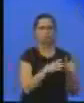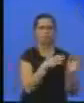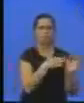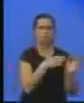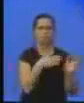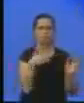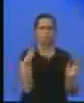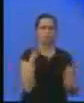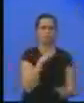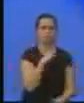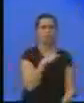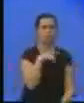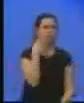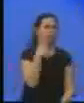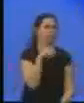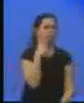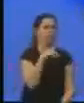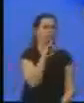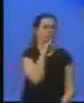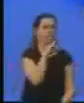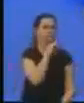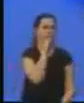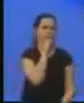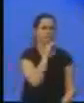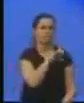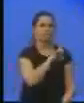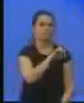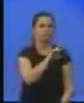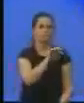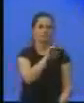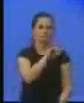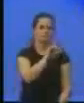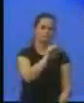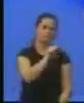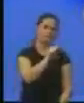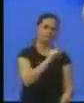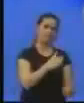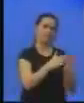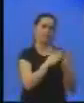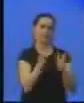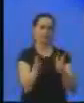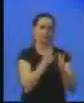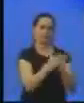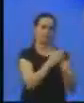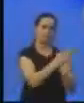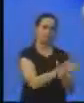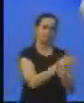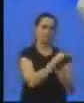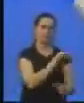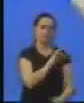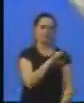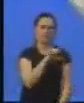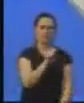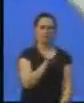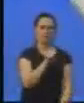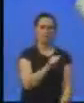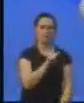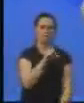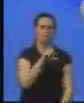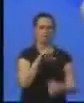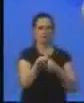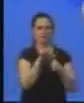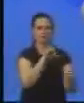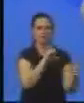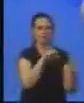derivada. Uma das aplicações de derivada é a taxa de variação. Derivada como taxa de variação.